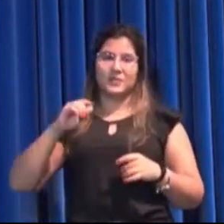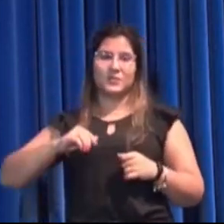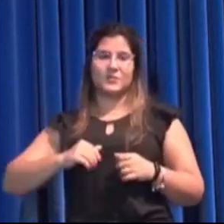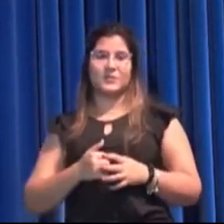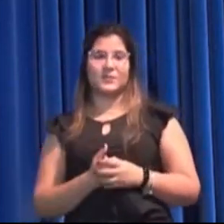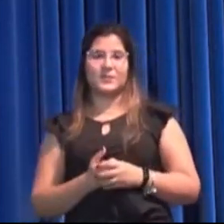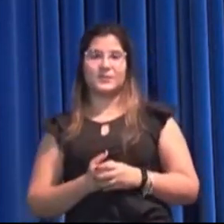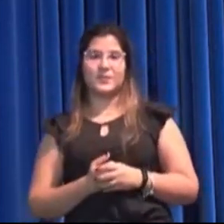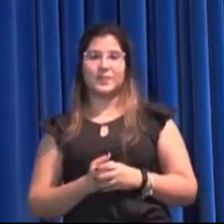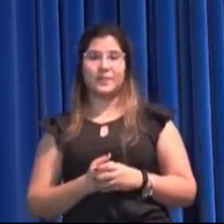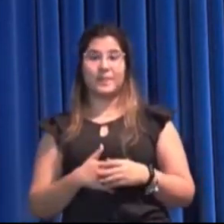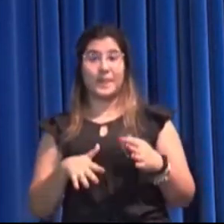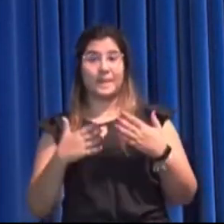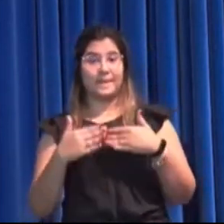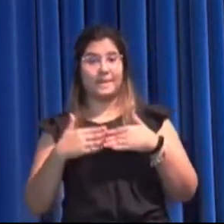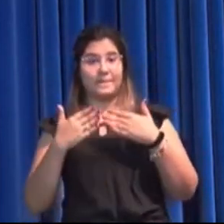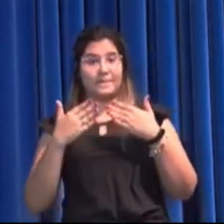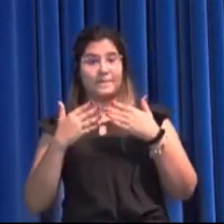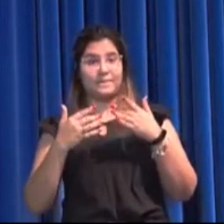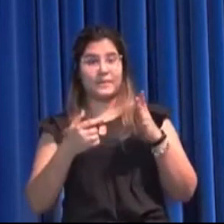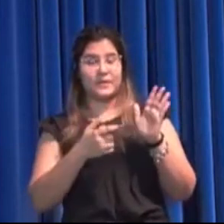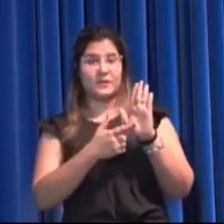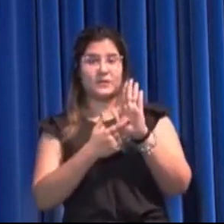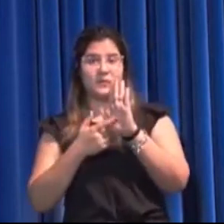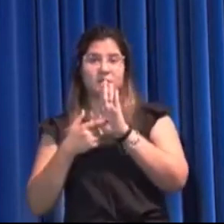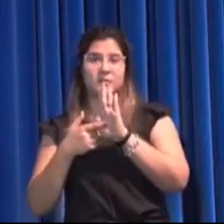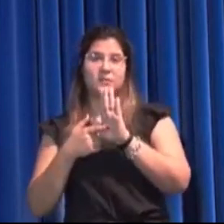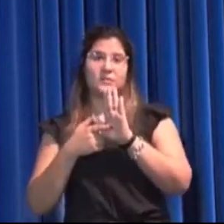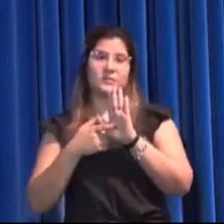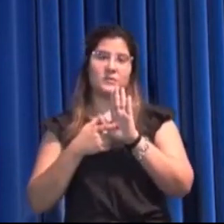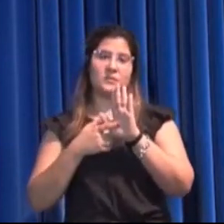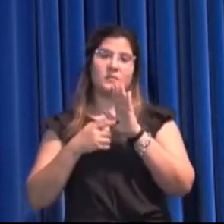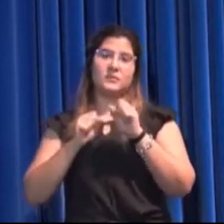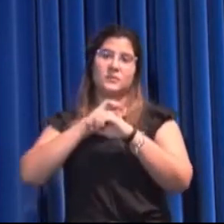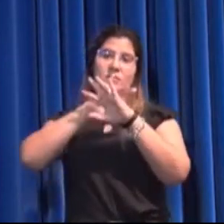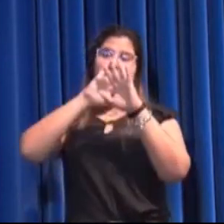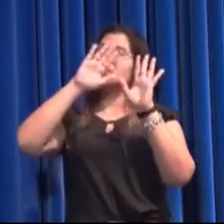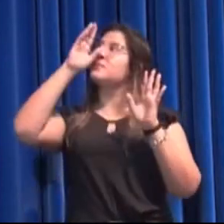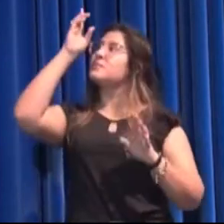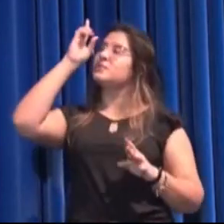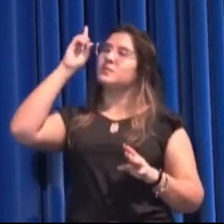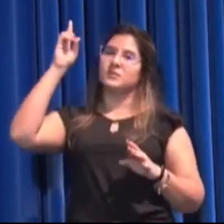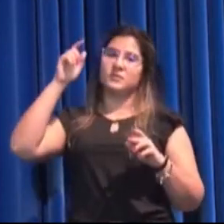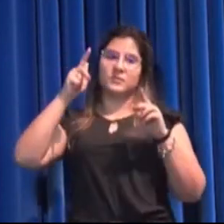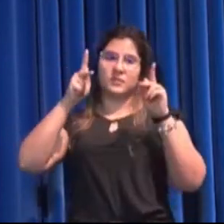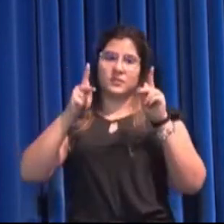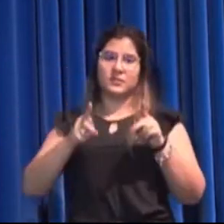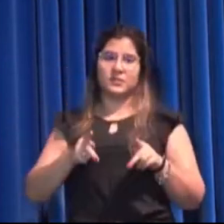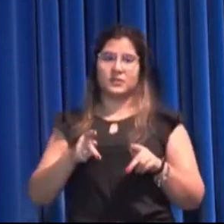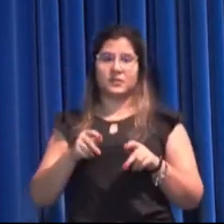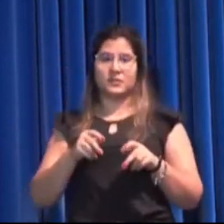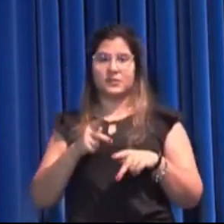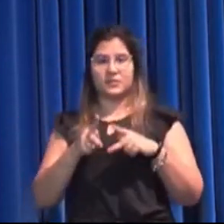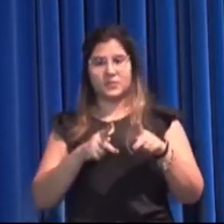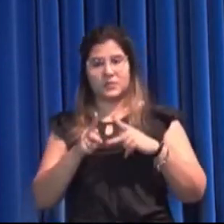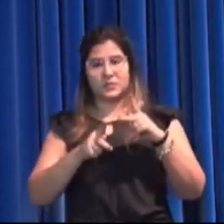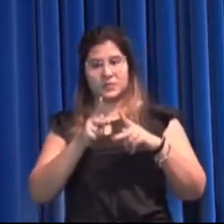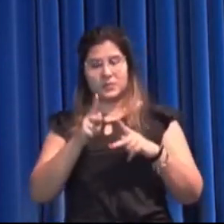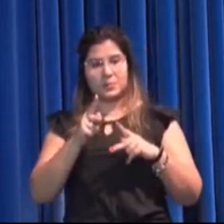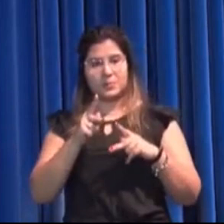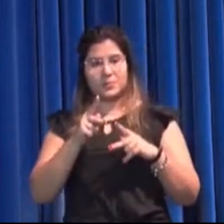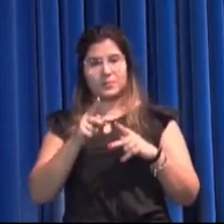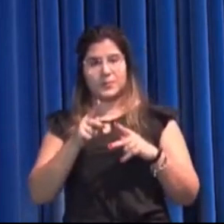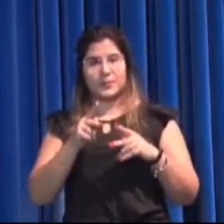Essa era a prova da manifestação da glória de Deus diante dos homens e